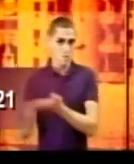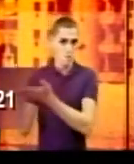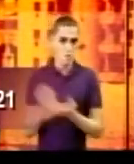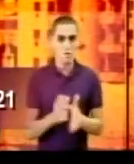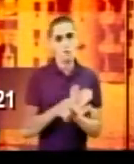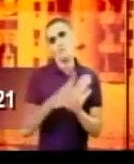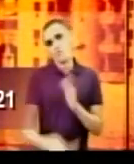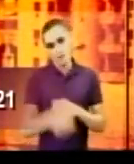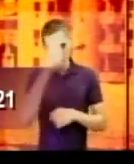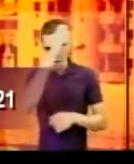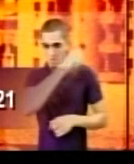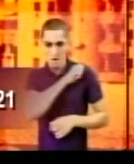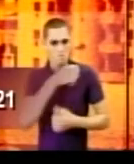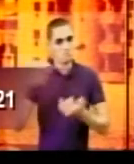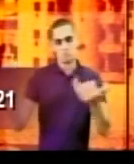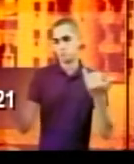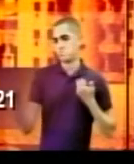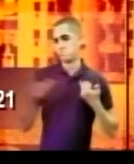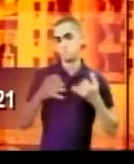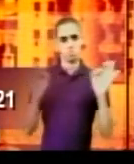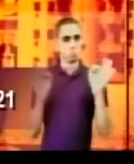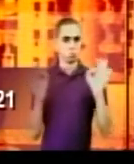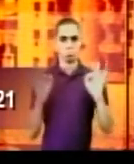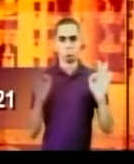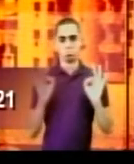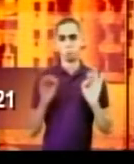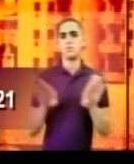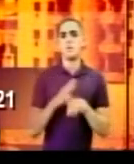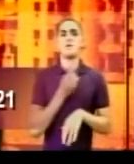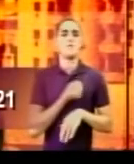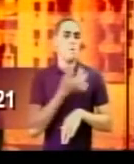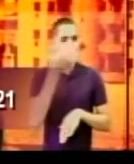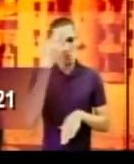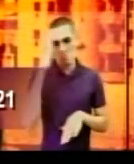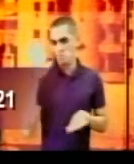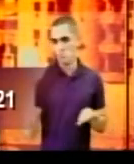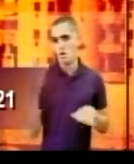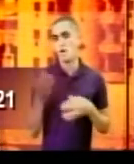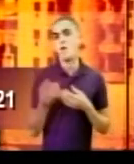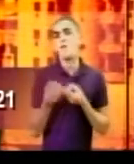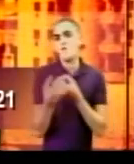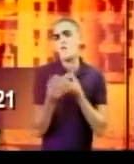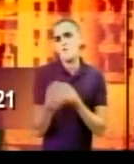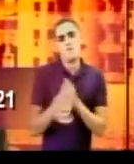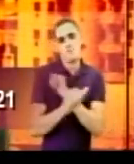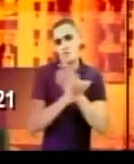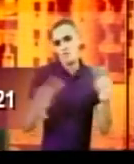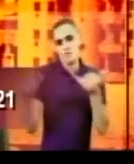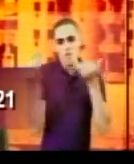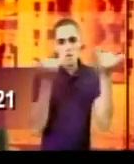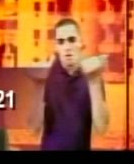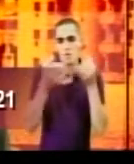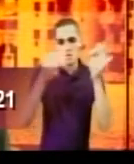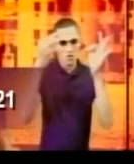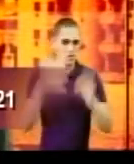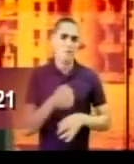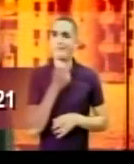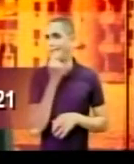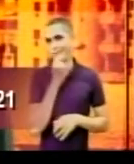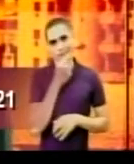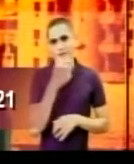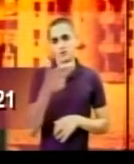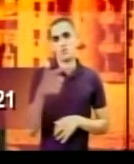nem se virá ou não, muito menos quantitativo. Então, nós não temos informações ainda nenhuma sobre essa